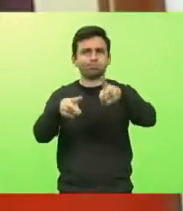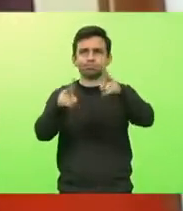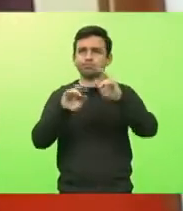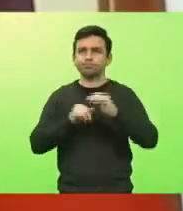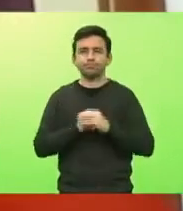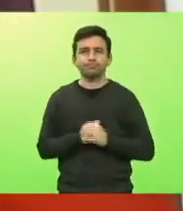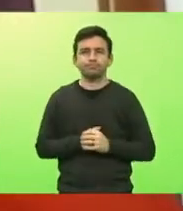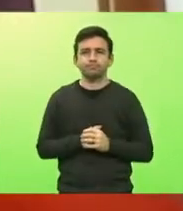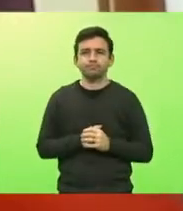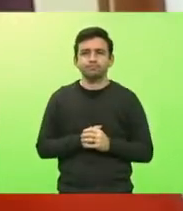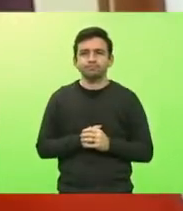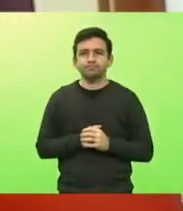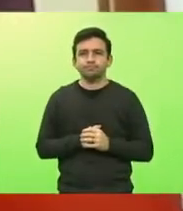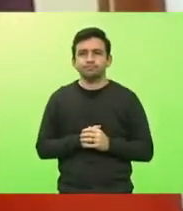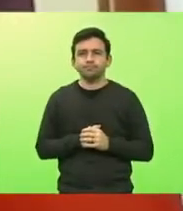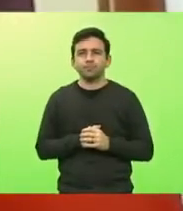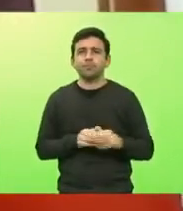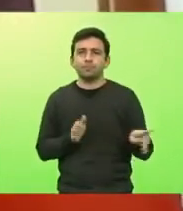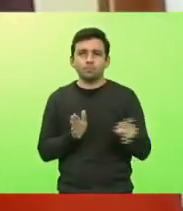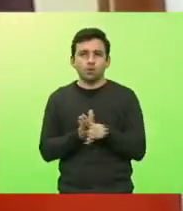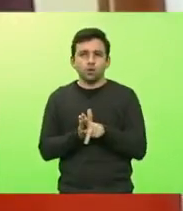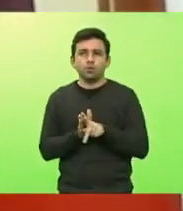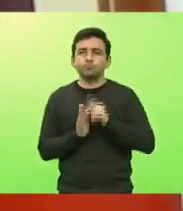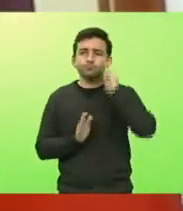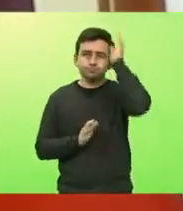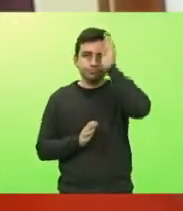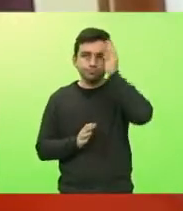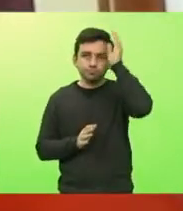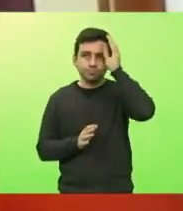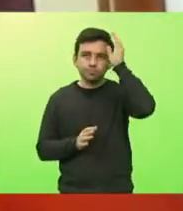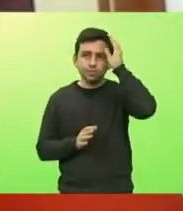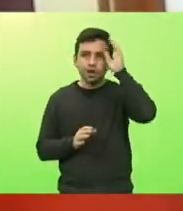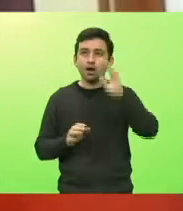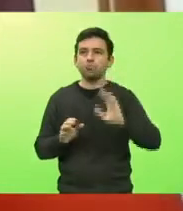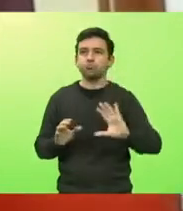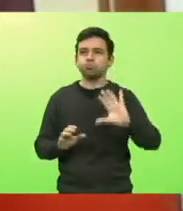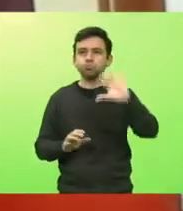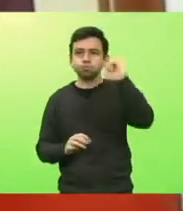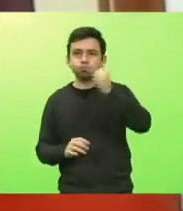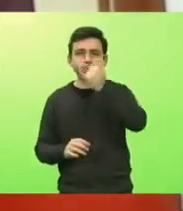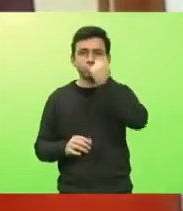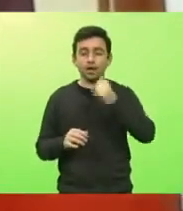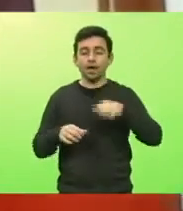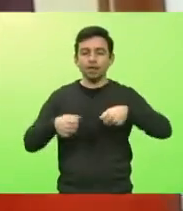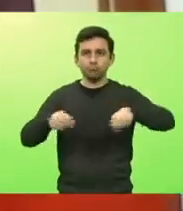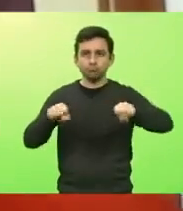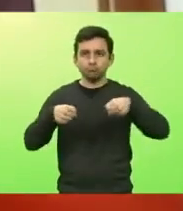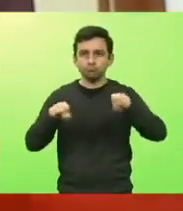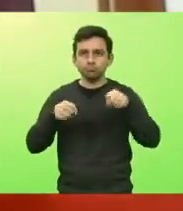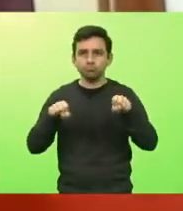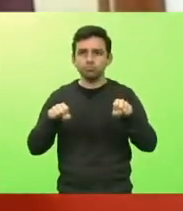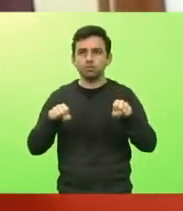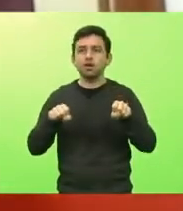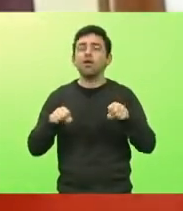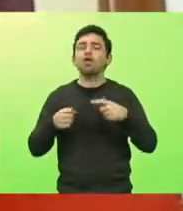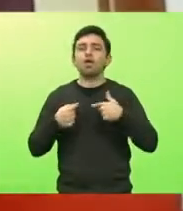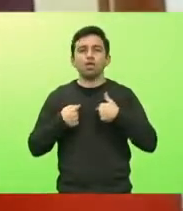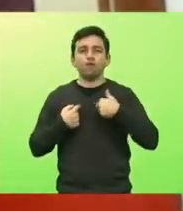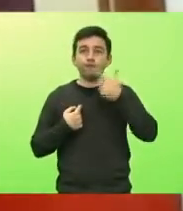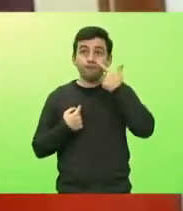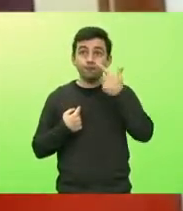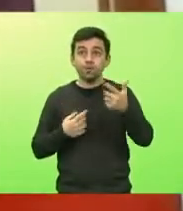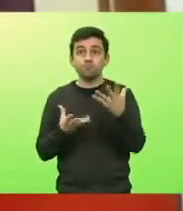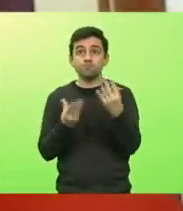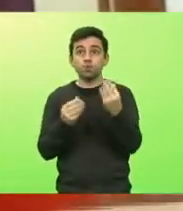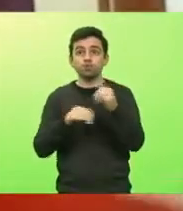permanente, tá? Da conscientização contra acidentes envolvendo motociclistas. Recebi várias manifestações